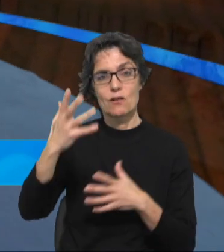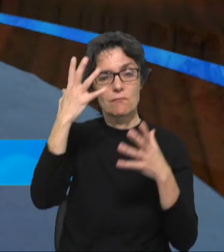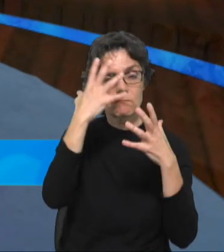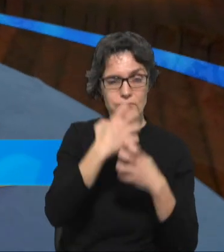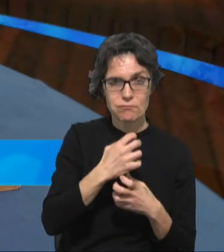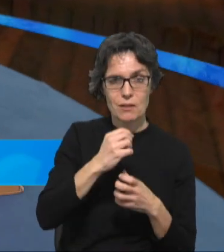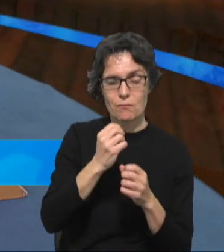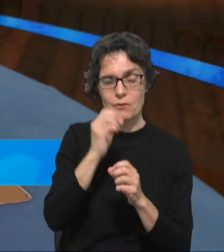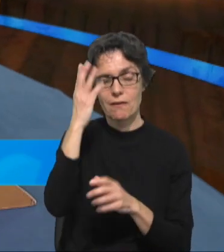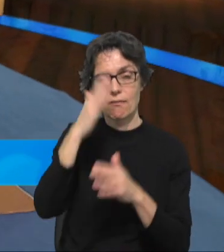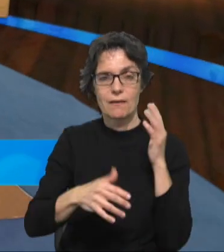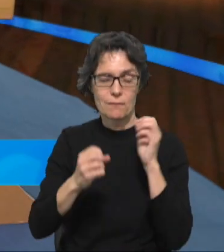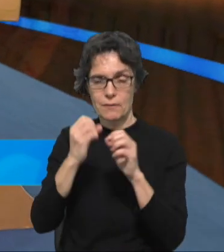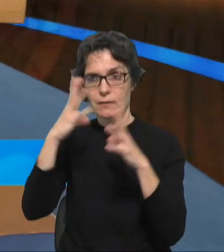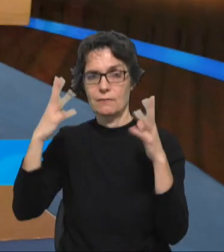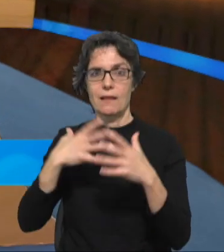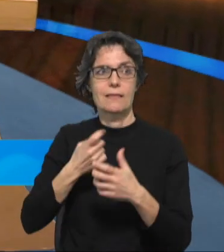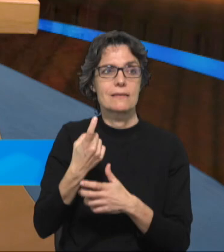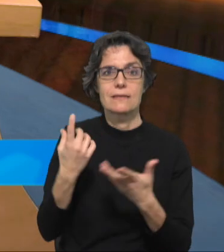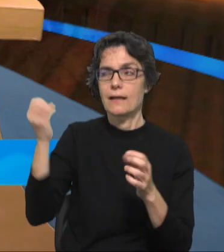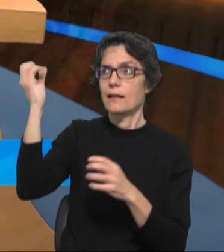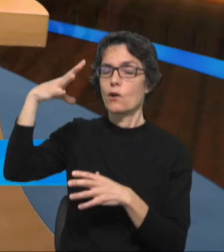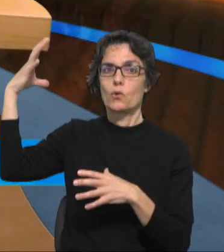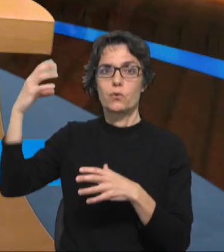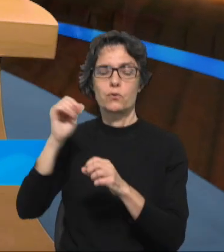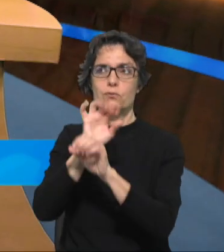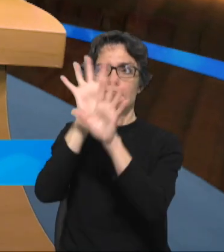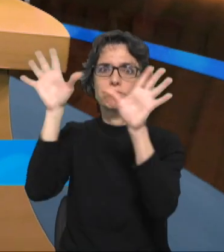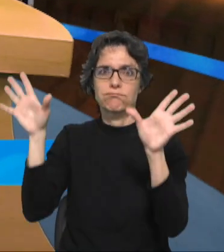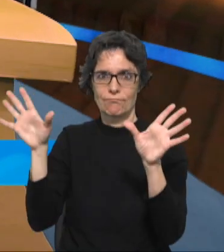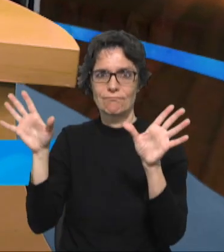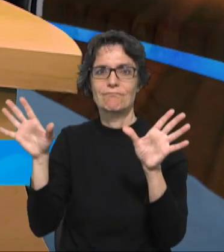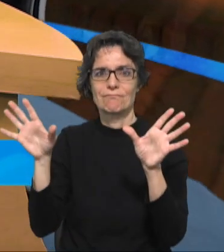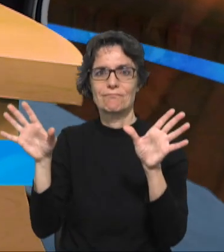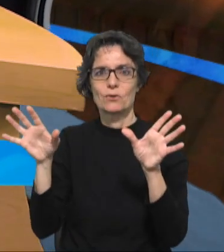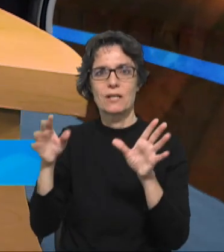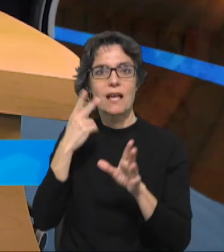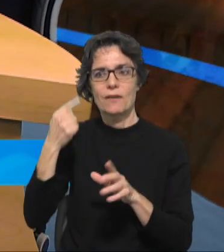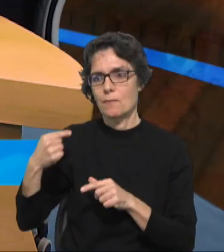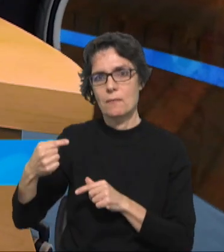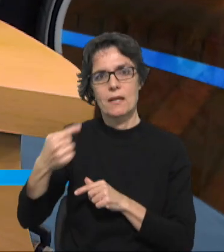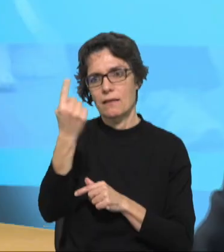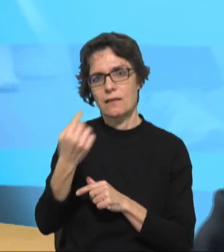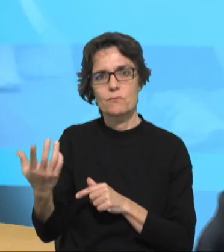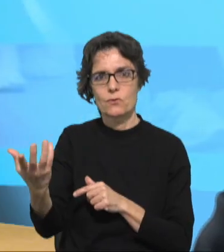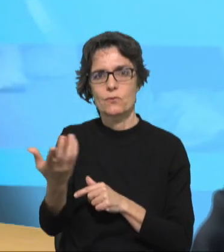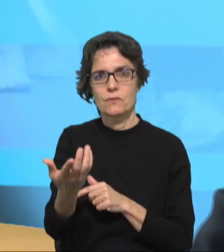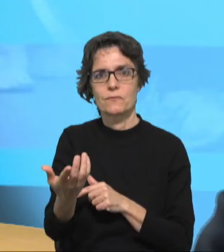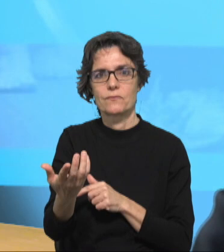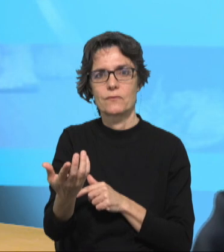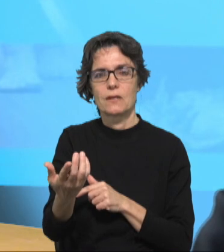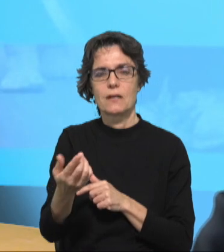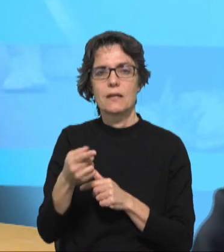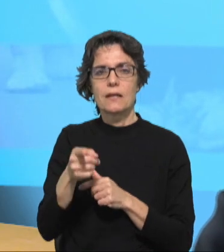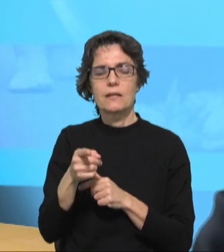dá-se conta e procura habitar as zonas de luz. Acaba por ser uma dicotomia e